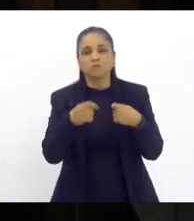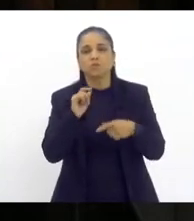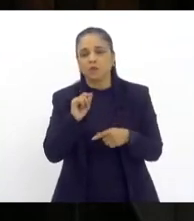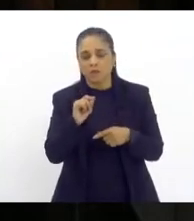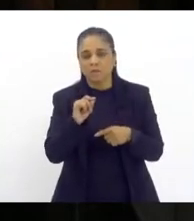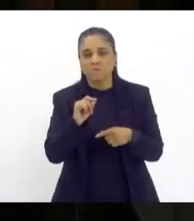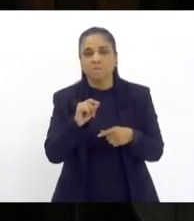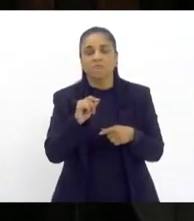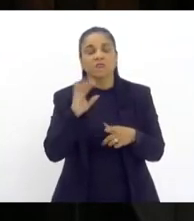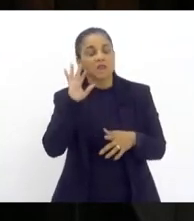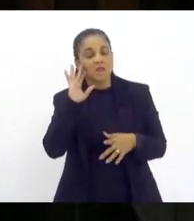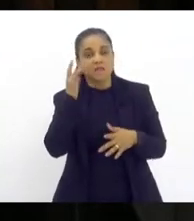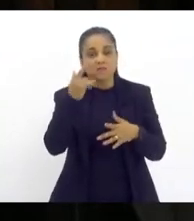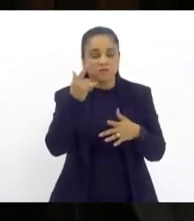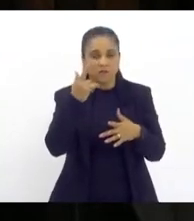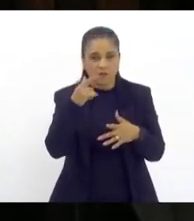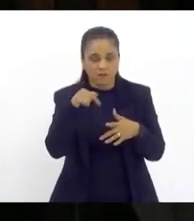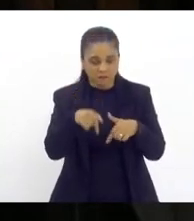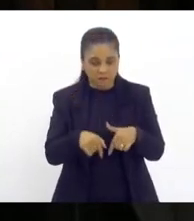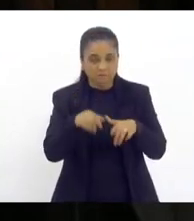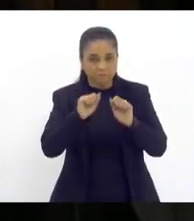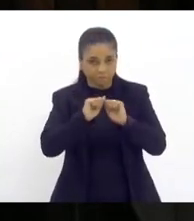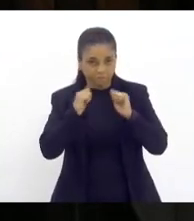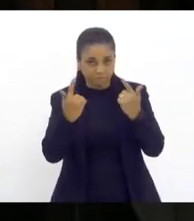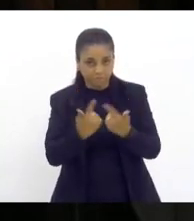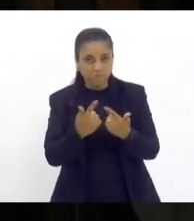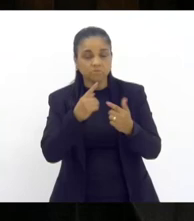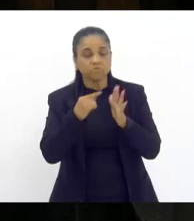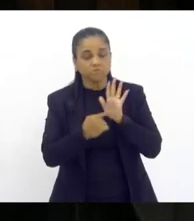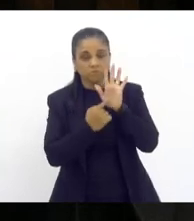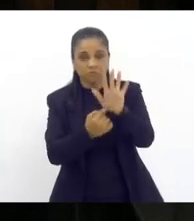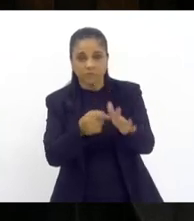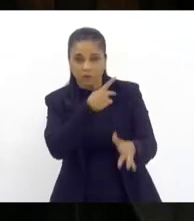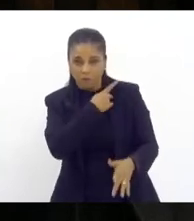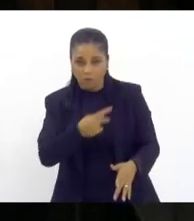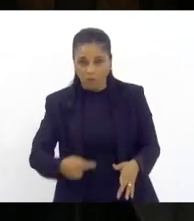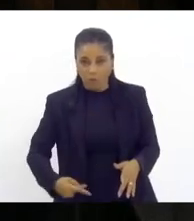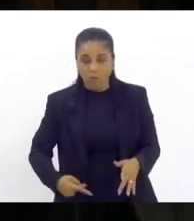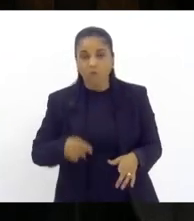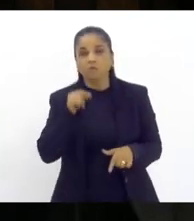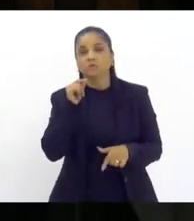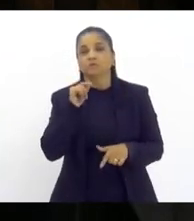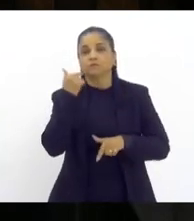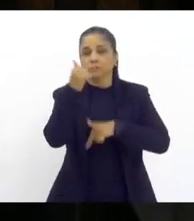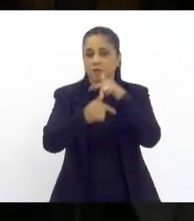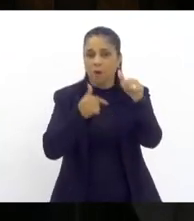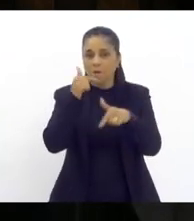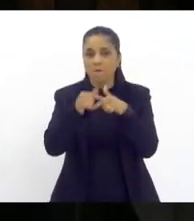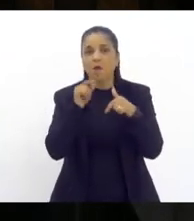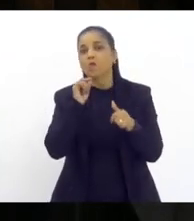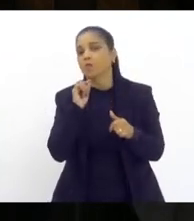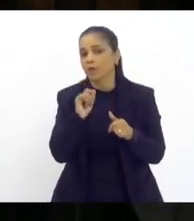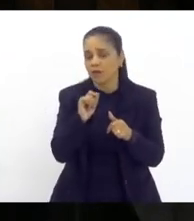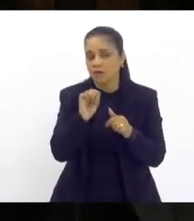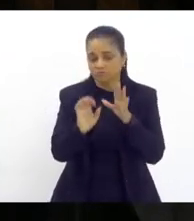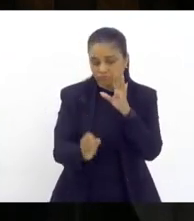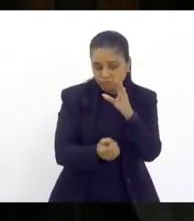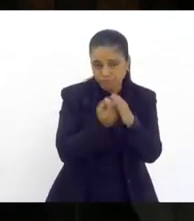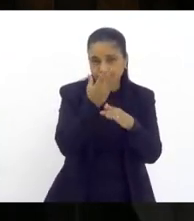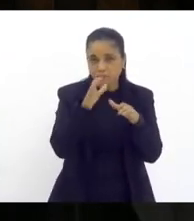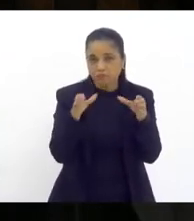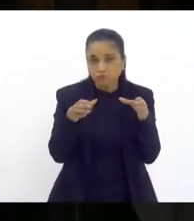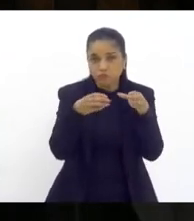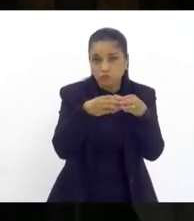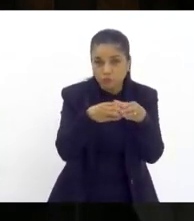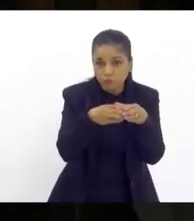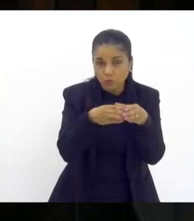a casa. Eu apresentarei ao presidente também, para concluir, senhor presidente, um trabalho que é sobre a criação de um grupo de